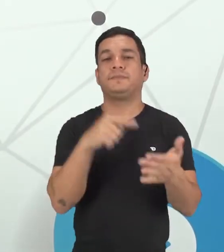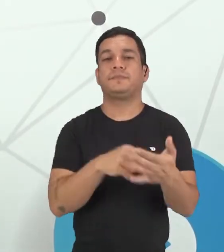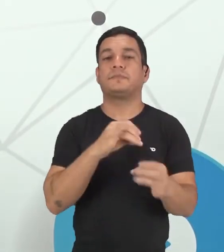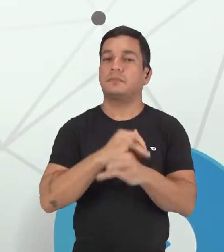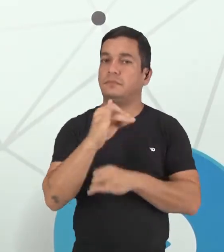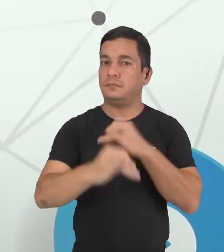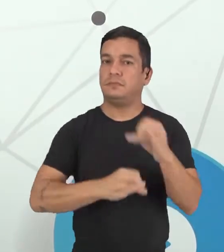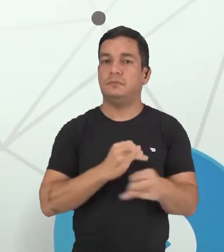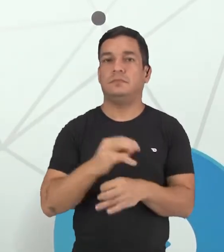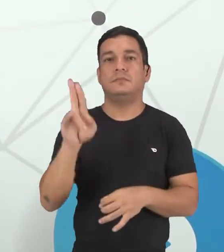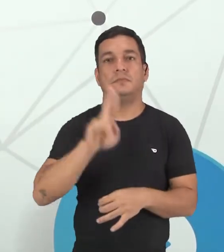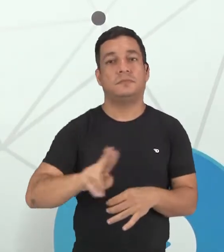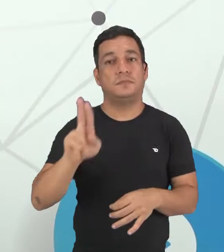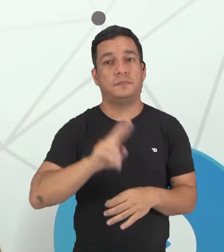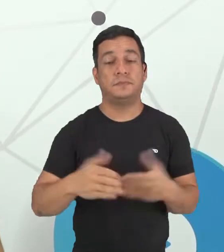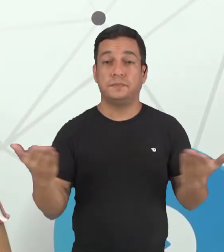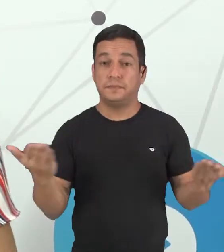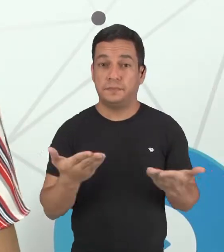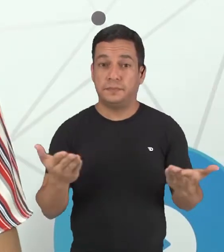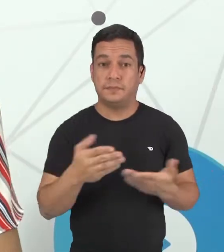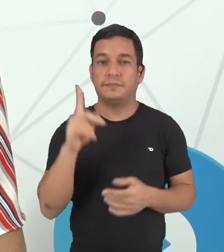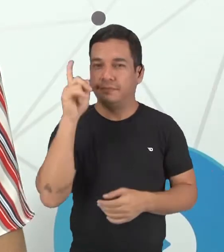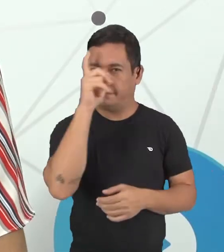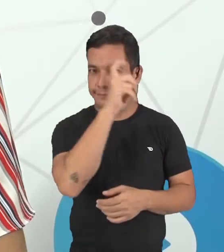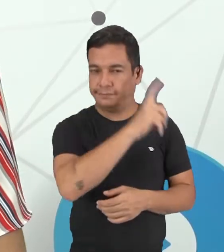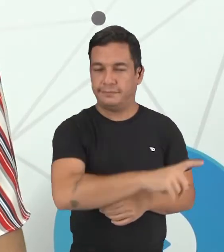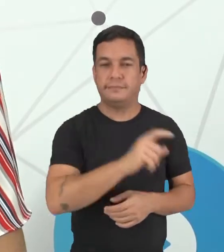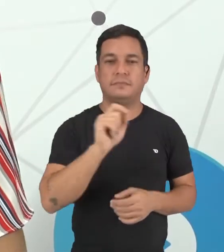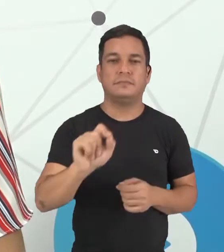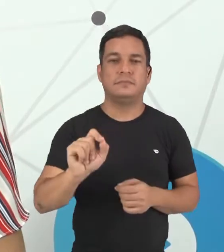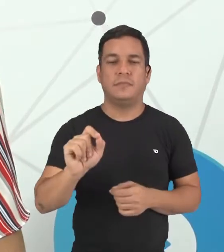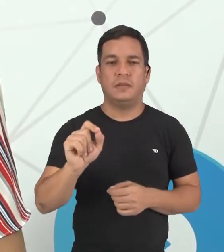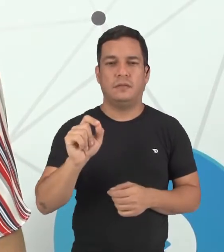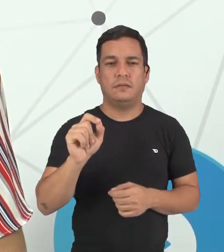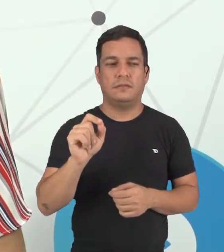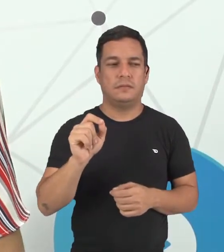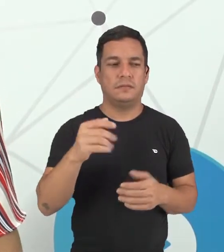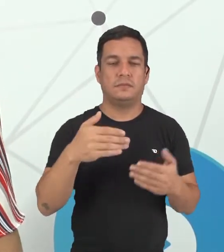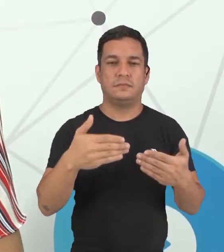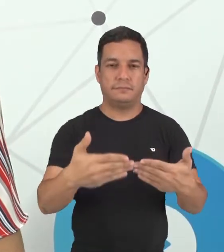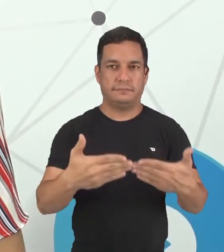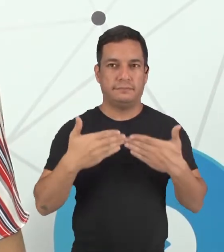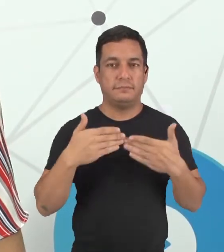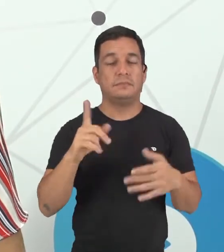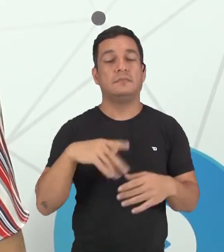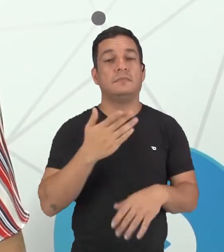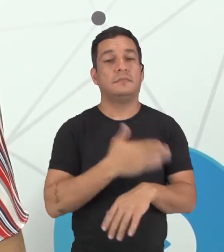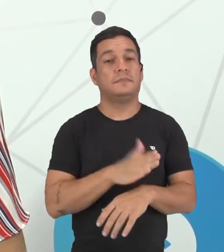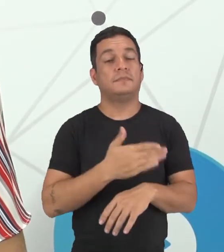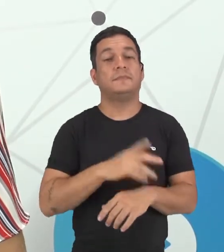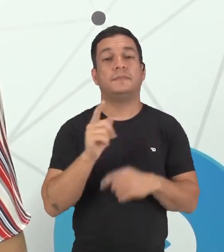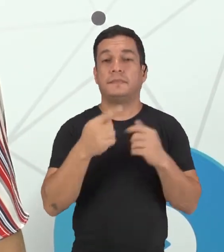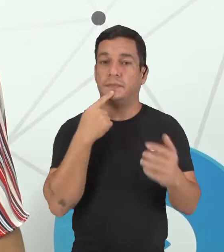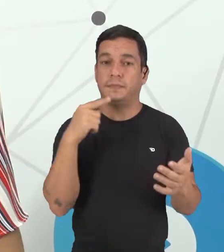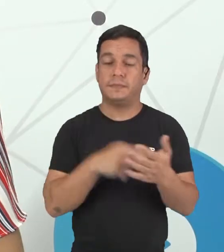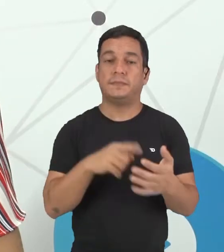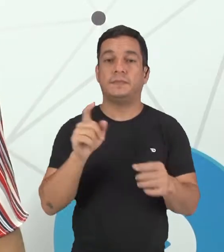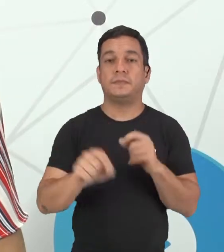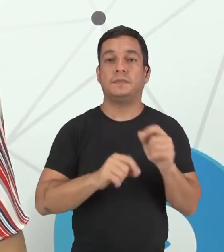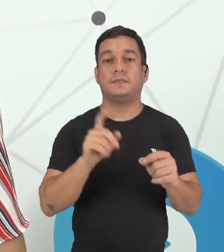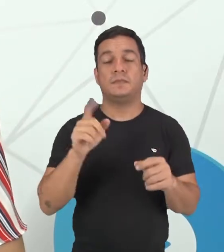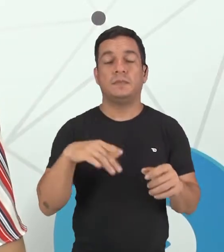internet? Então, com as dificuldades de quarentena, uma opção muito prática é a denúncia virtual. Em